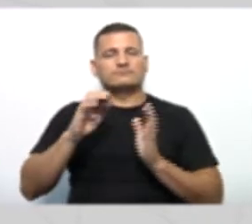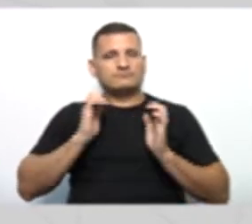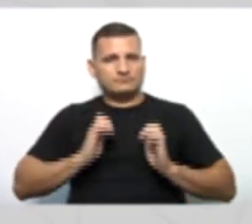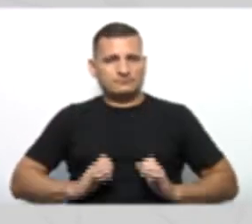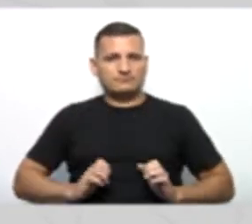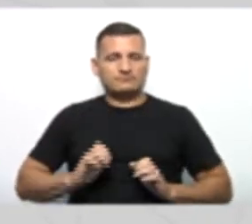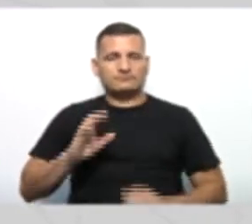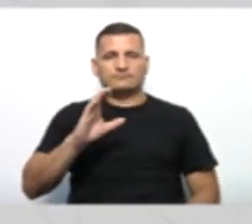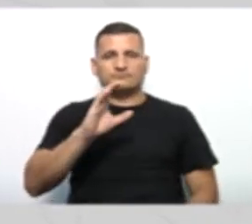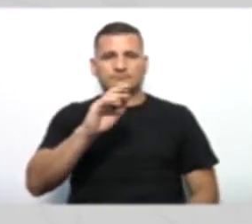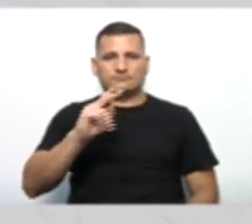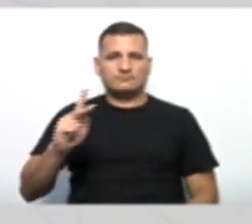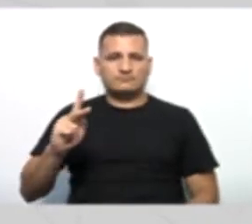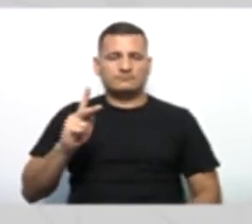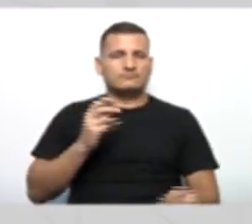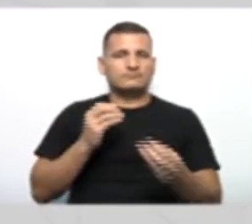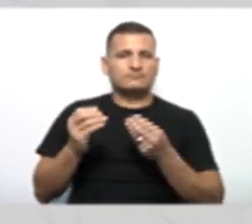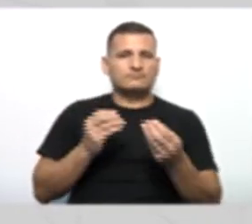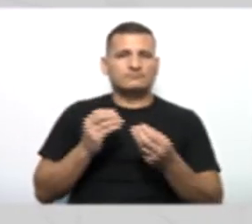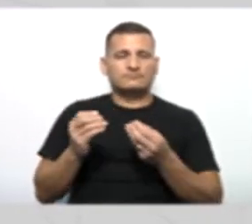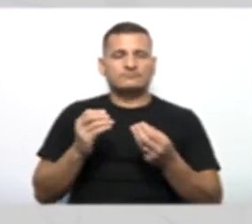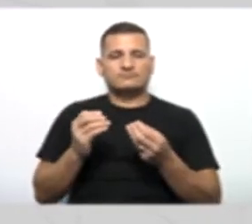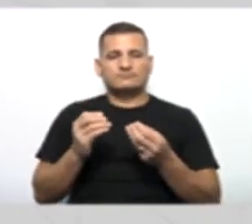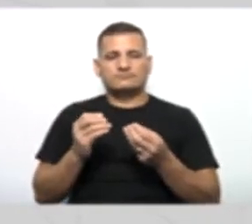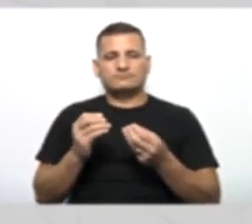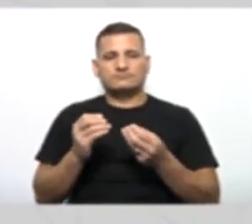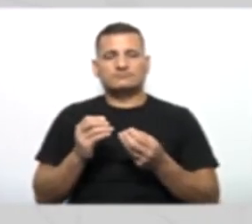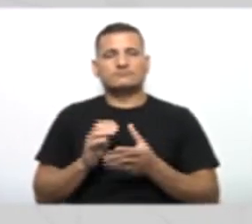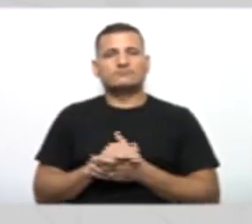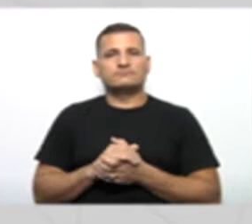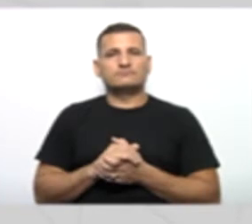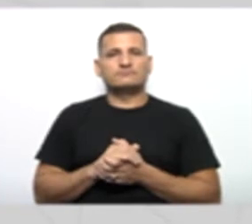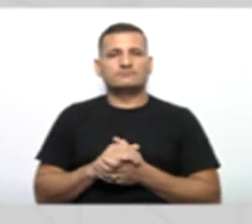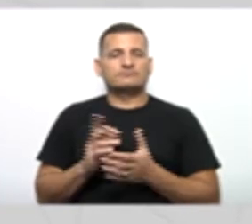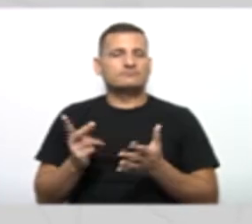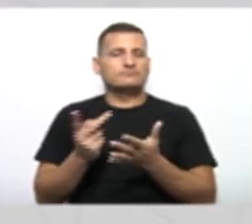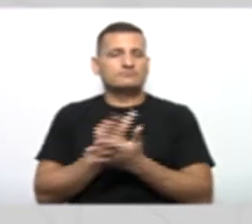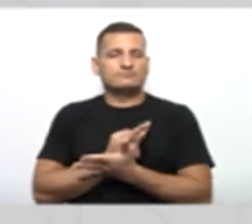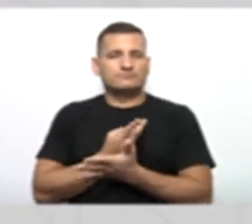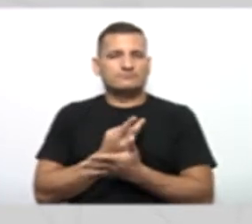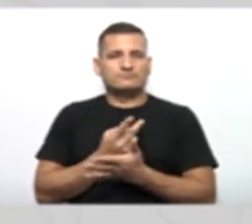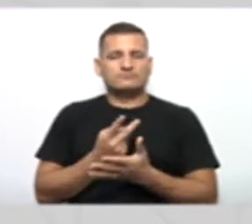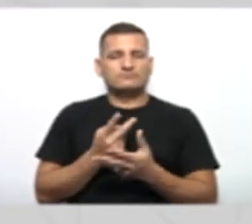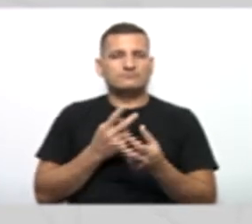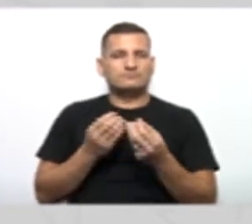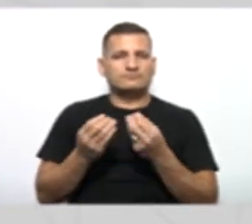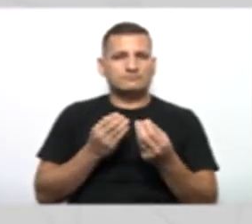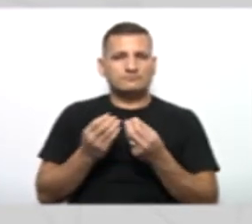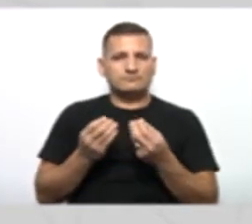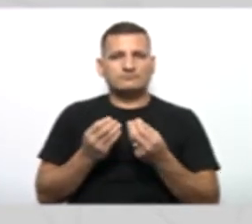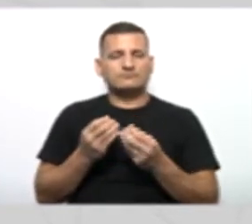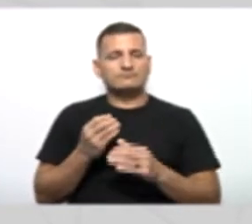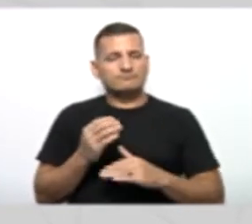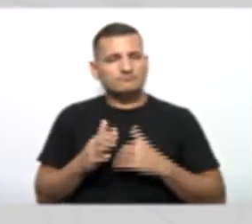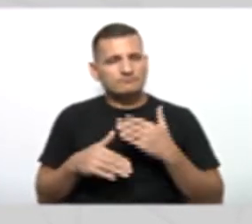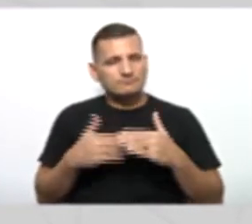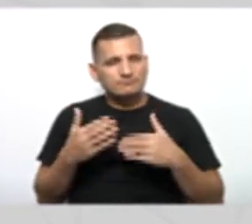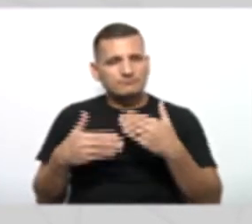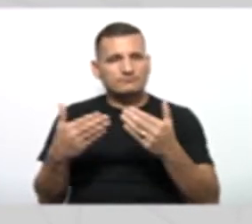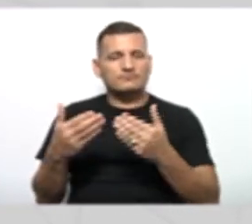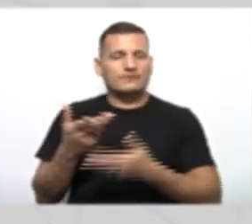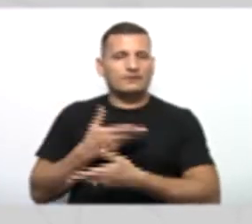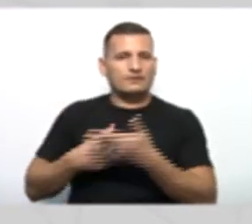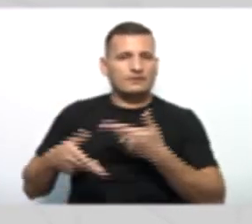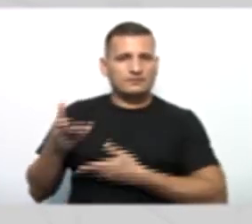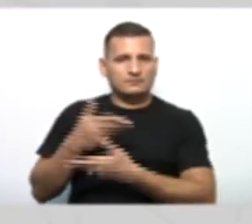ética da cooperativa como que deve se pautar como que é o pc não é como que deve ser construída a